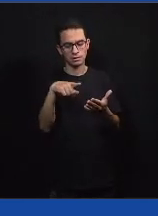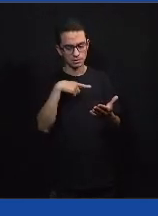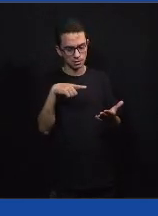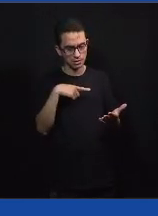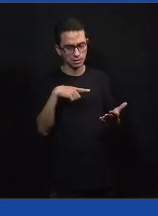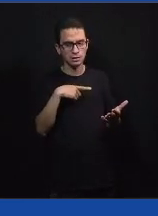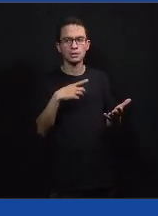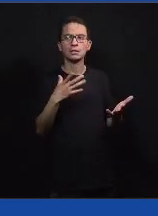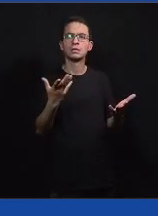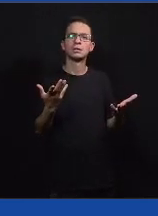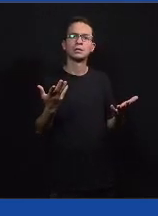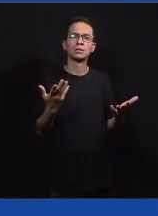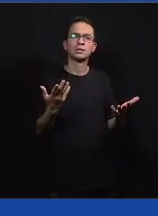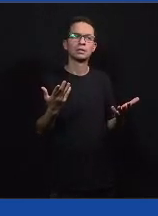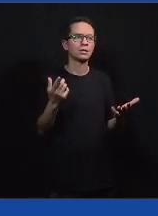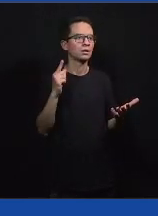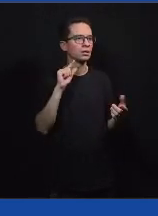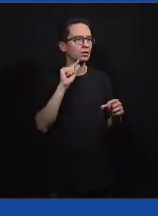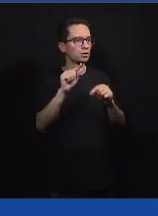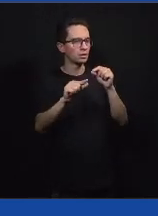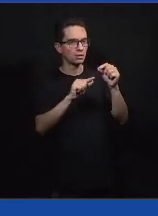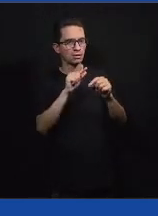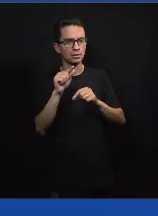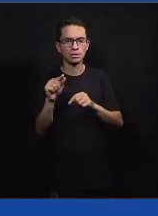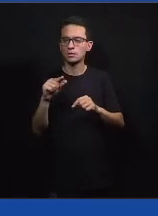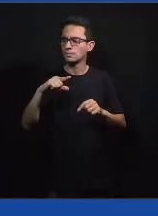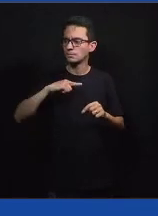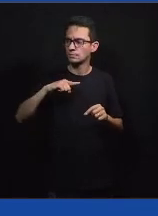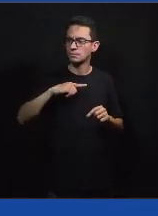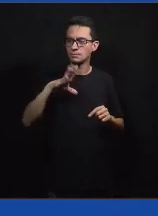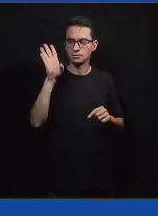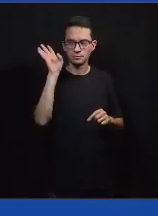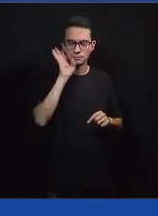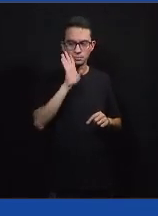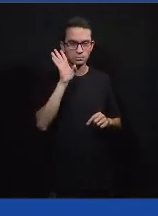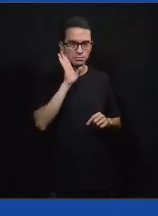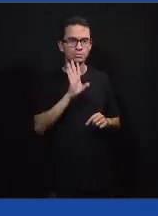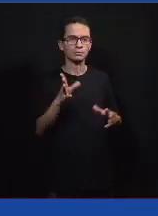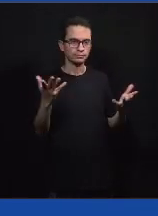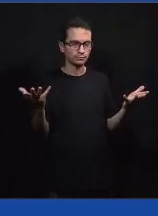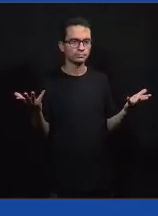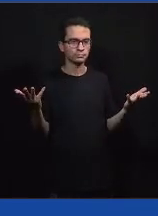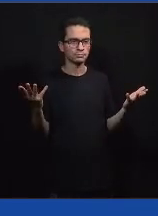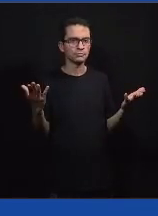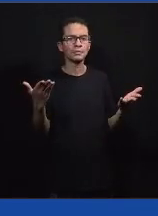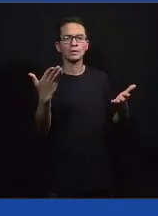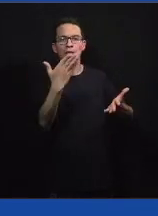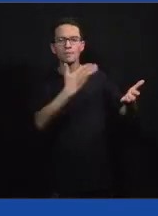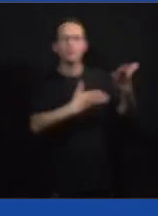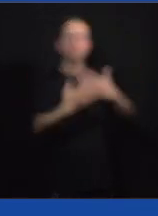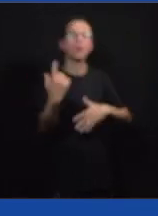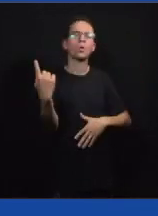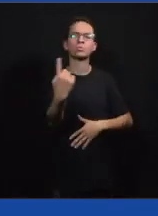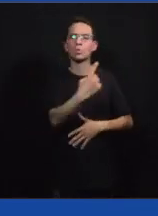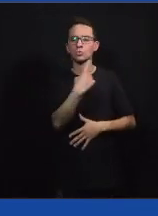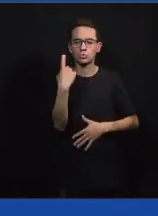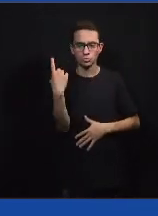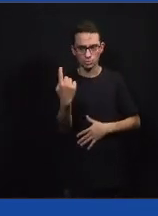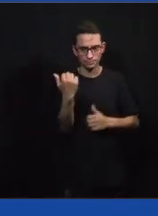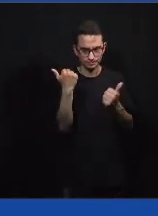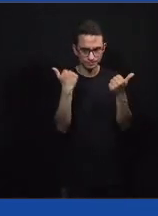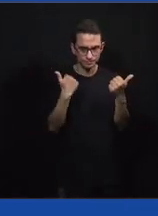igual né alimentando e podendo regar o acento Então acho que é legal dividir em pó é sobre isso